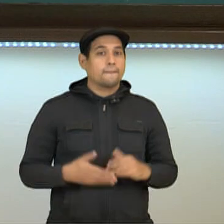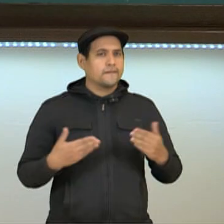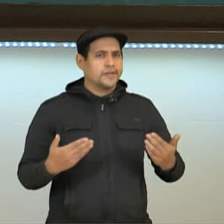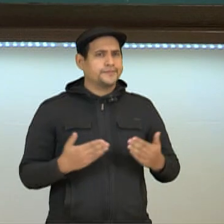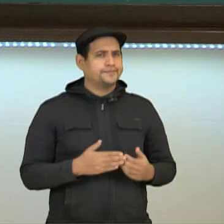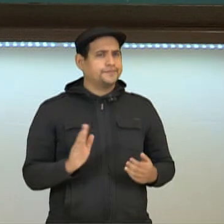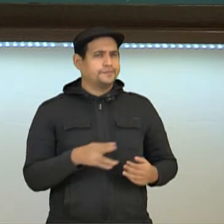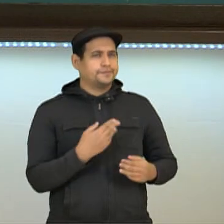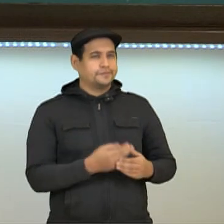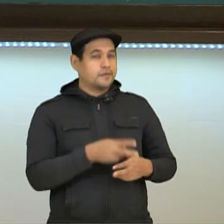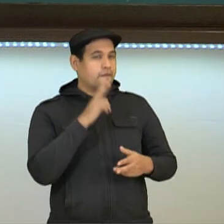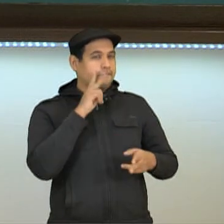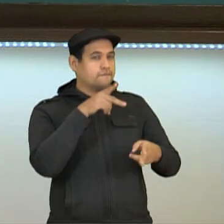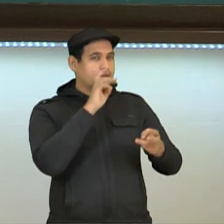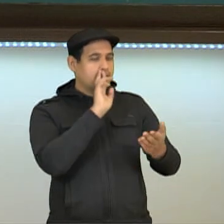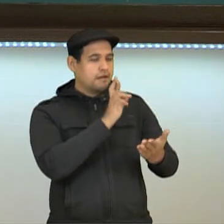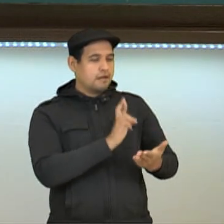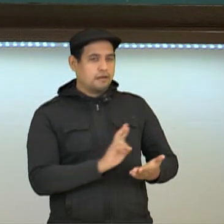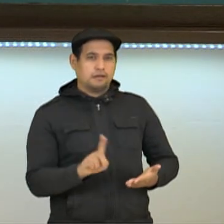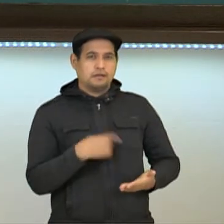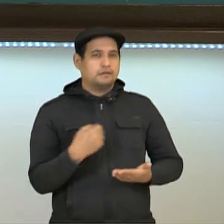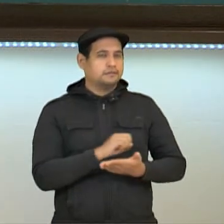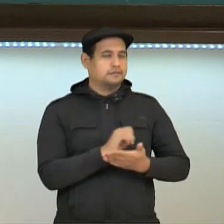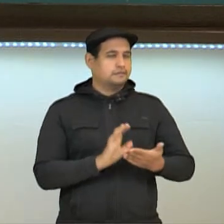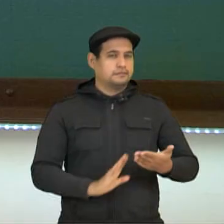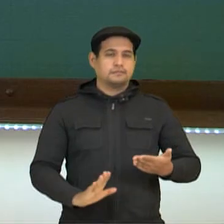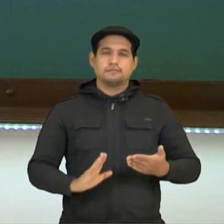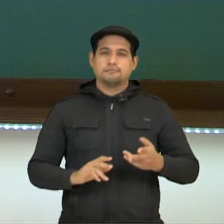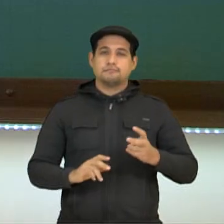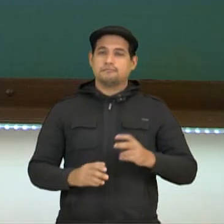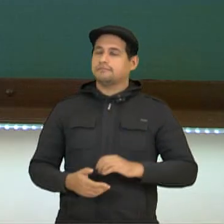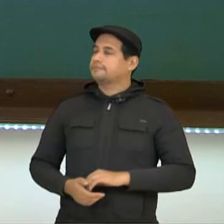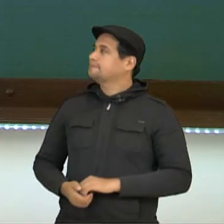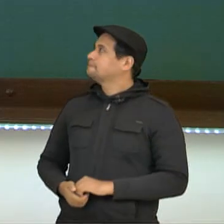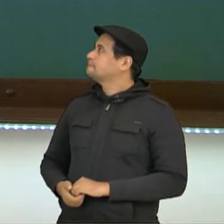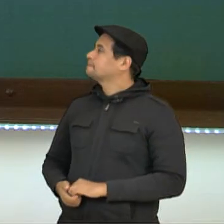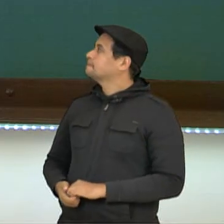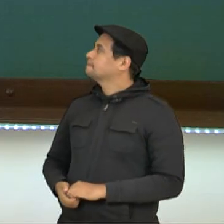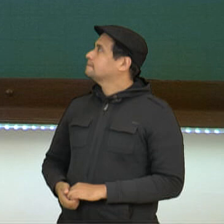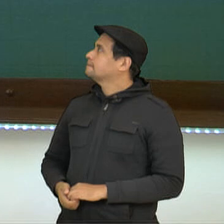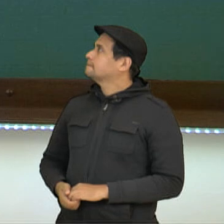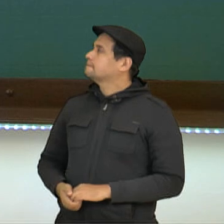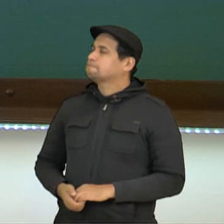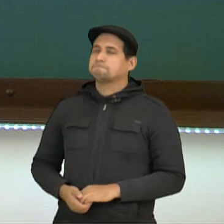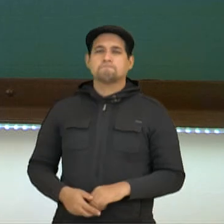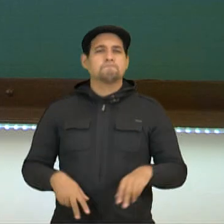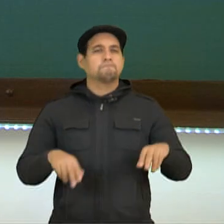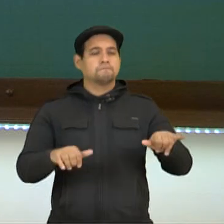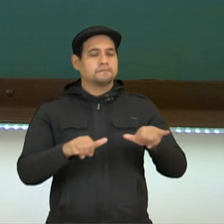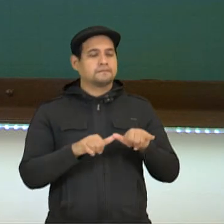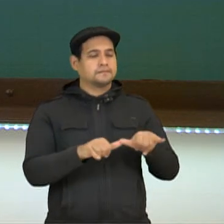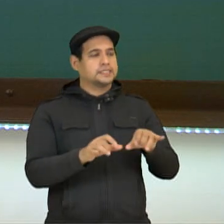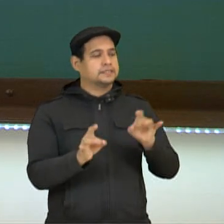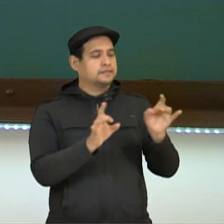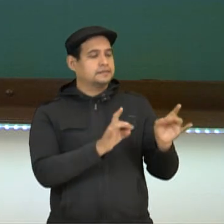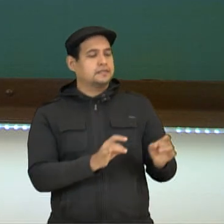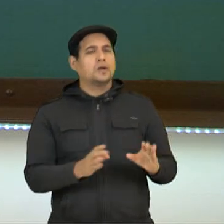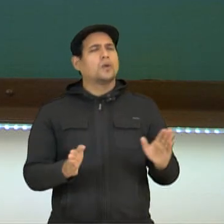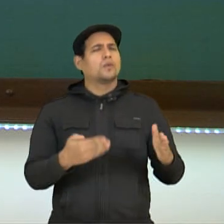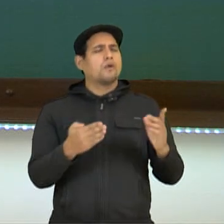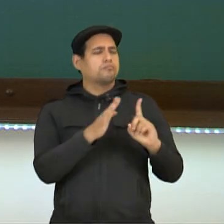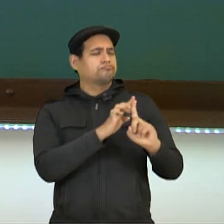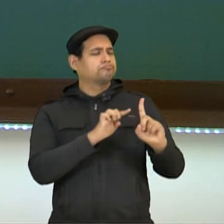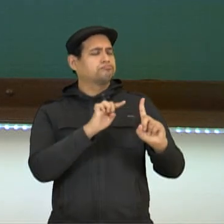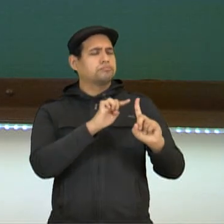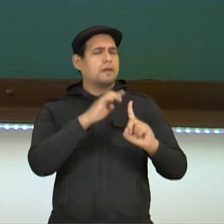Pessoal, vamos para a correção da nossa atividade? Então veja, sobre o mercantilismo, qual era o objetivo